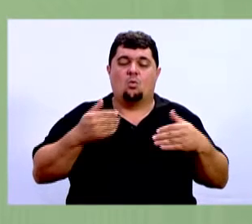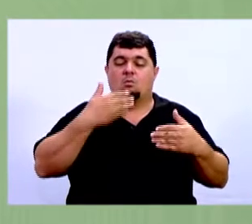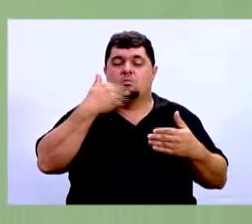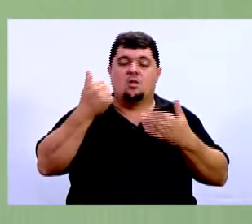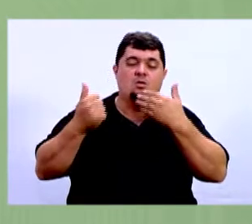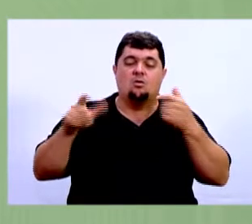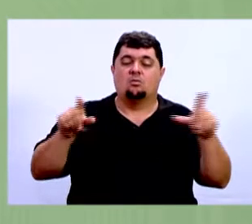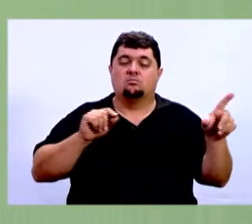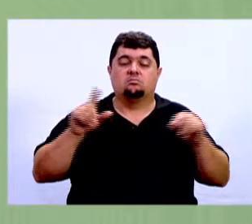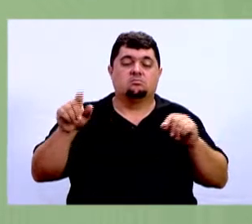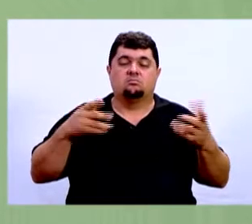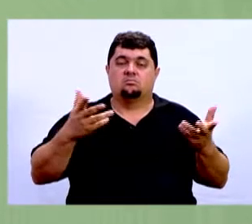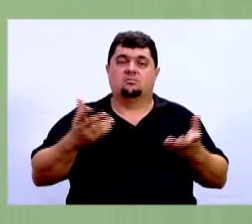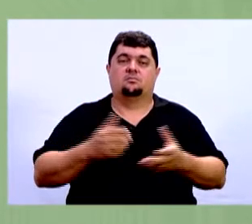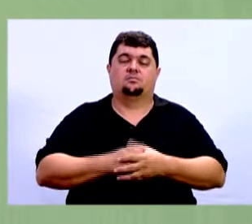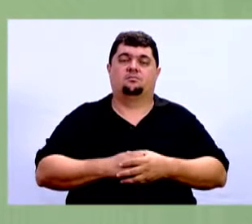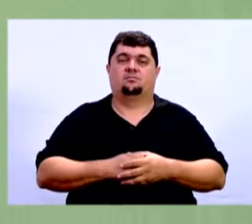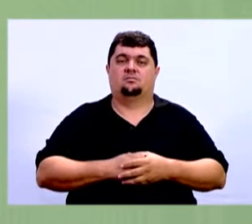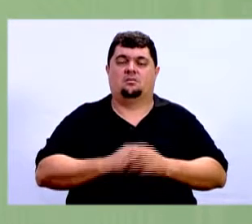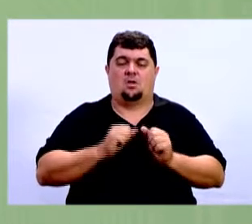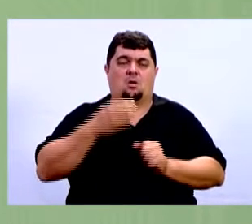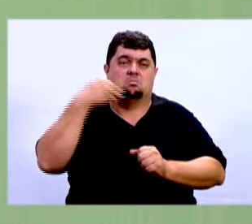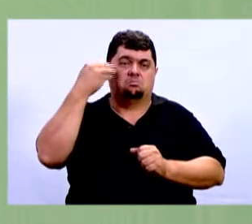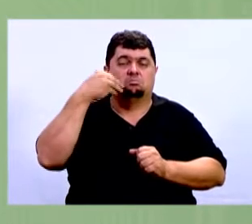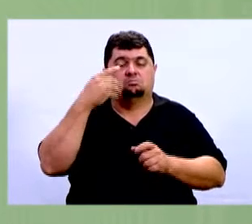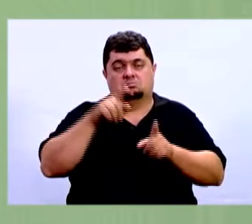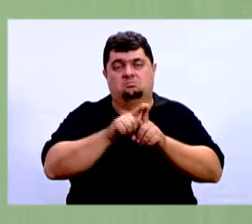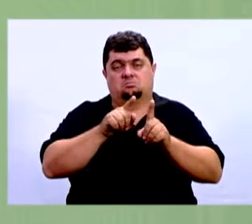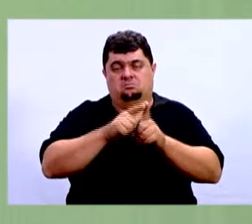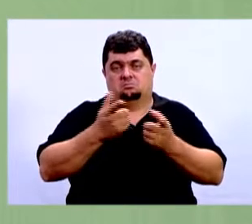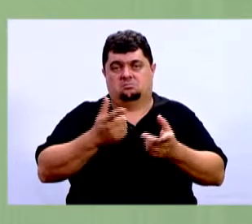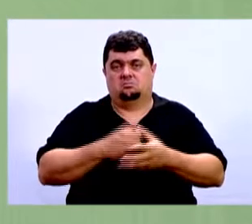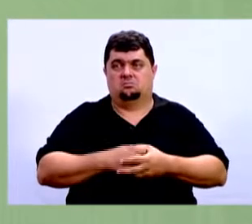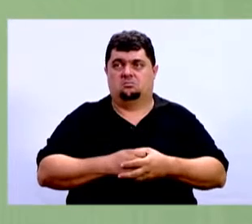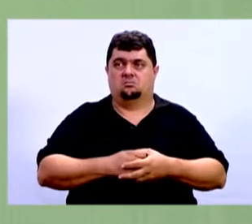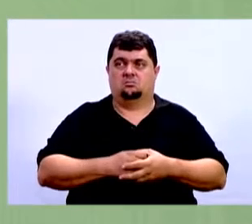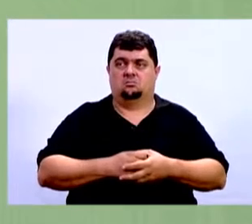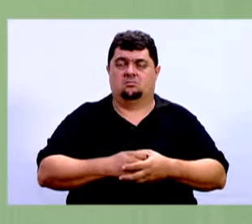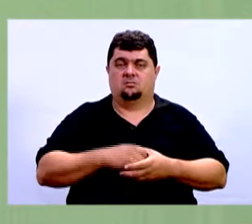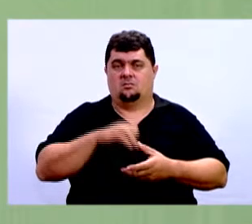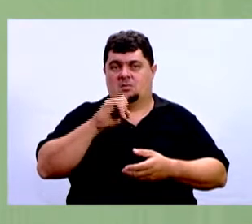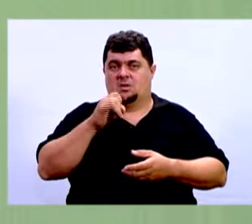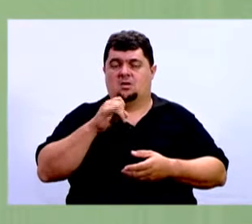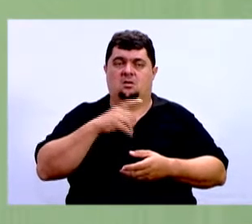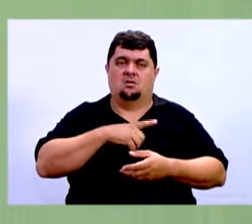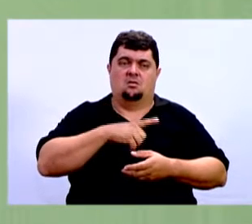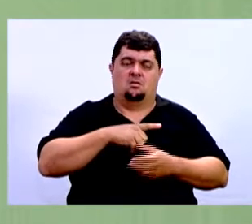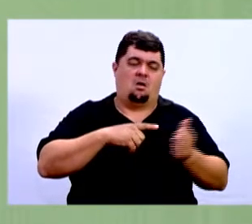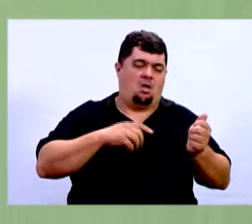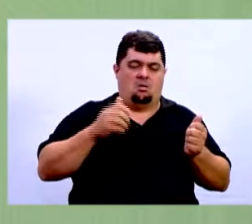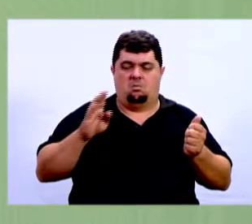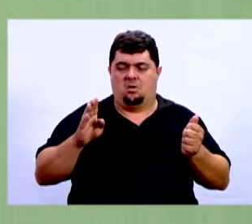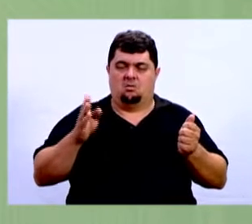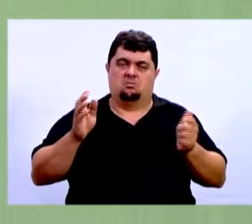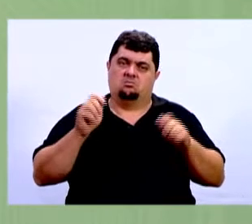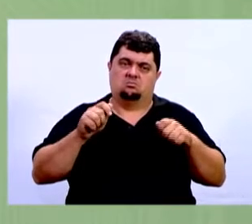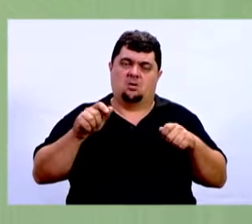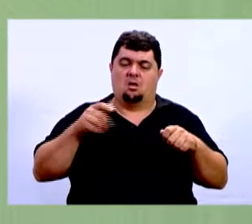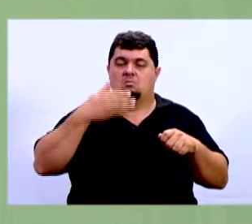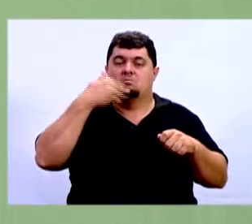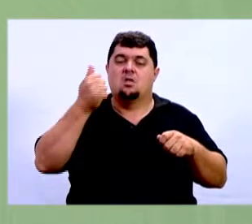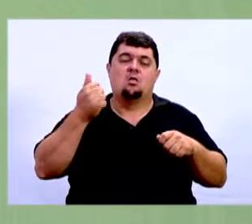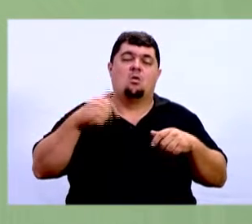melhor resultado, né? Então você pode fazer um experimento nesse sentido, correto? Se é um software A ou software B, traz